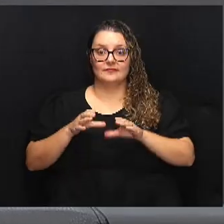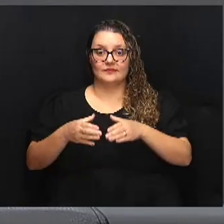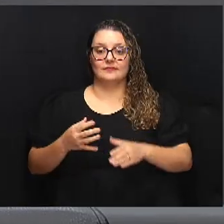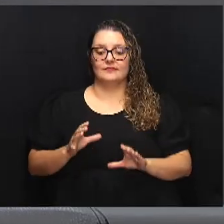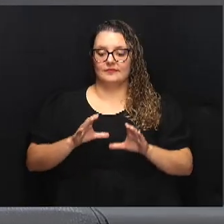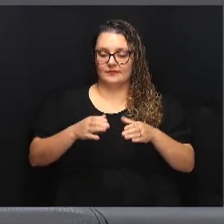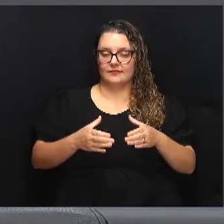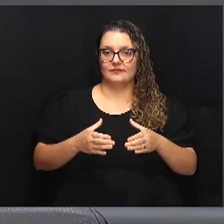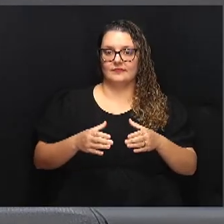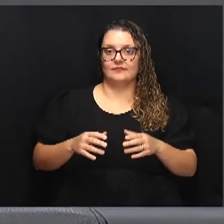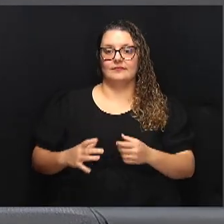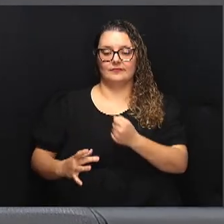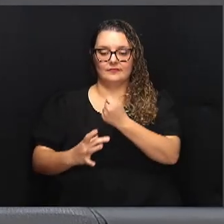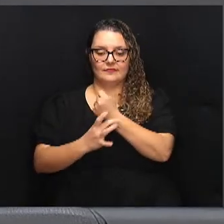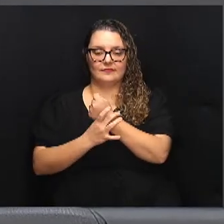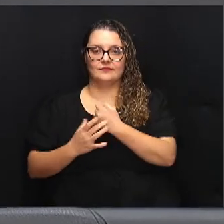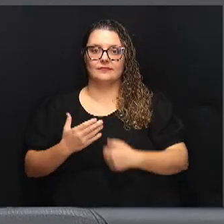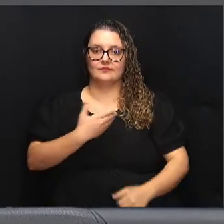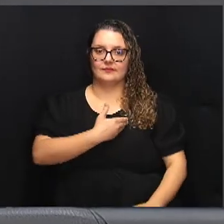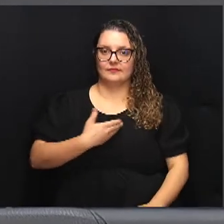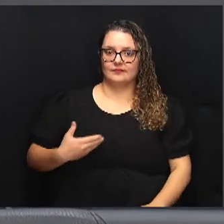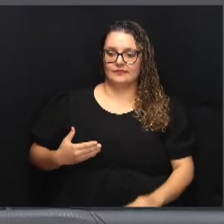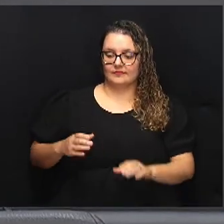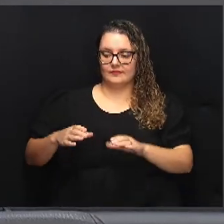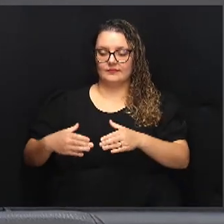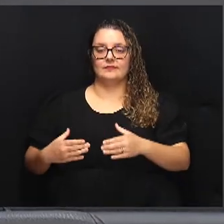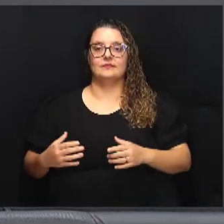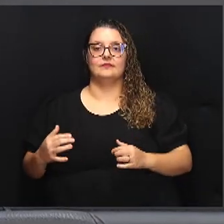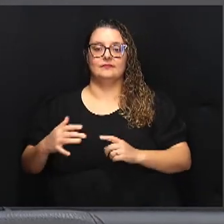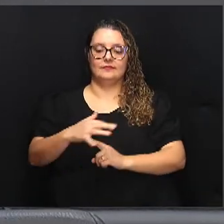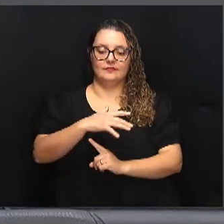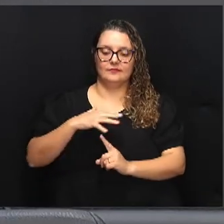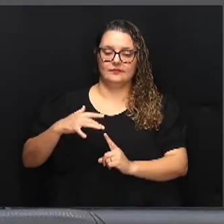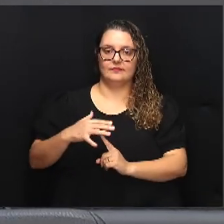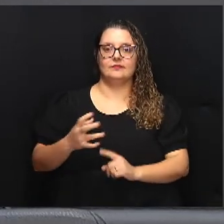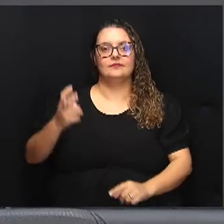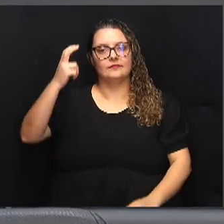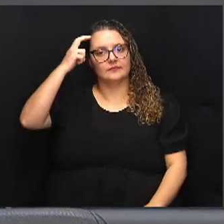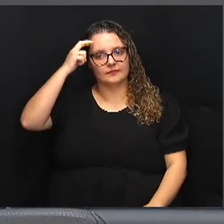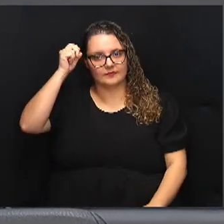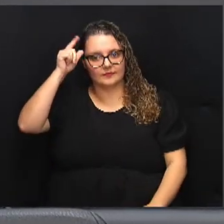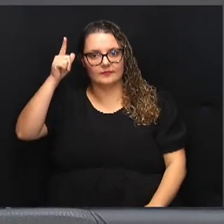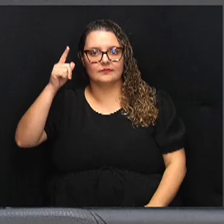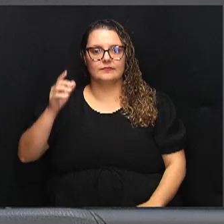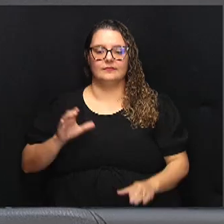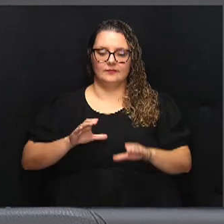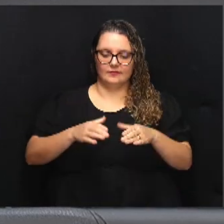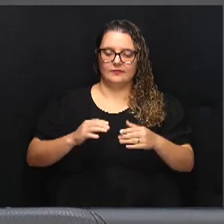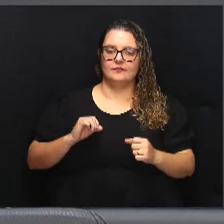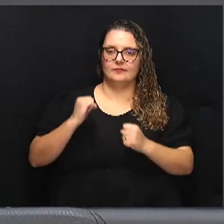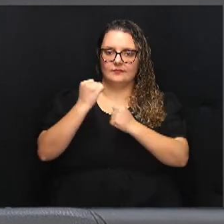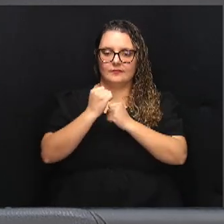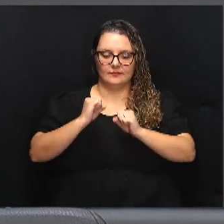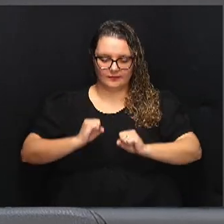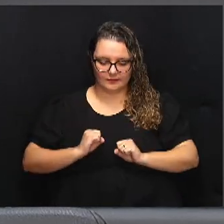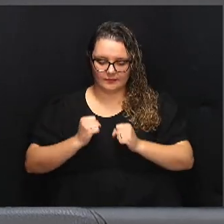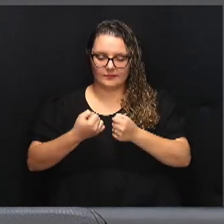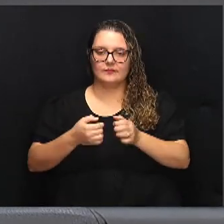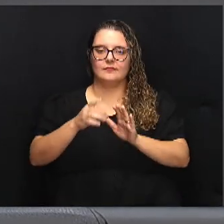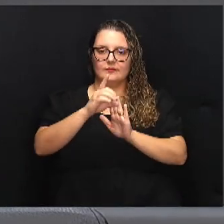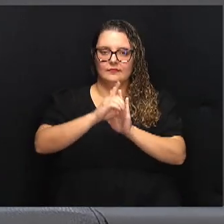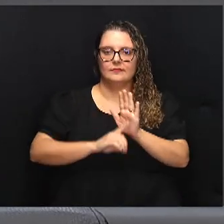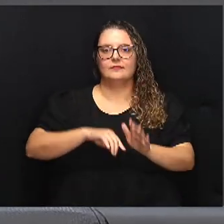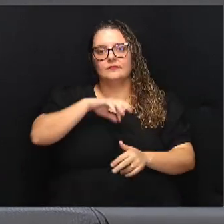para Assuntos de Segurança Pública, a Comissão de Meio Ambiente, a de Cultura e a Comissão de Proteção e Defesa dos Direitos